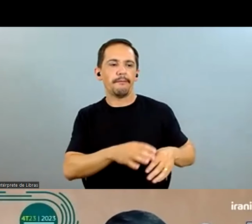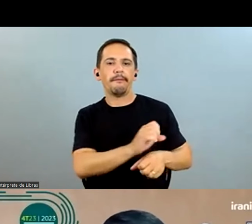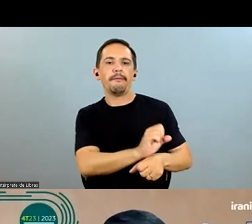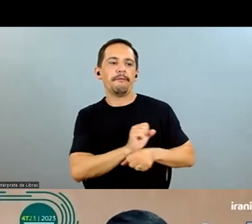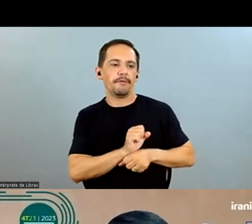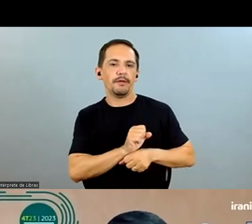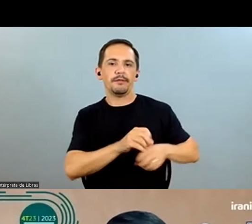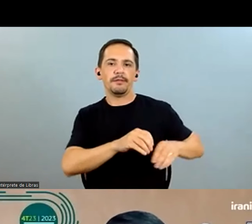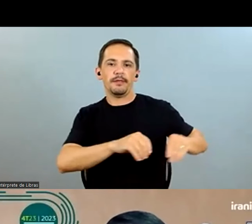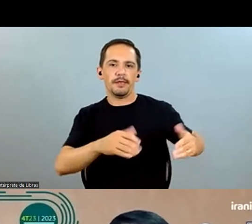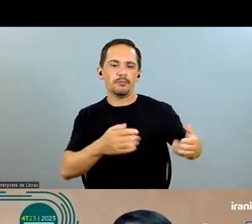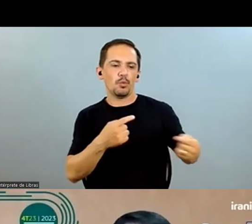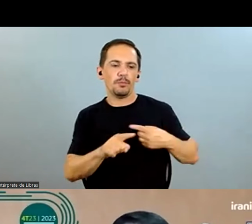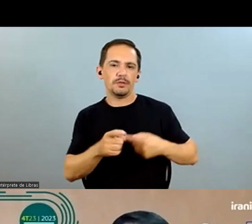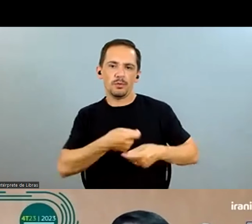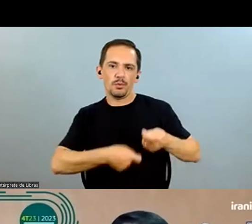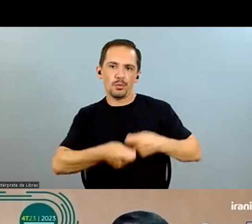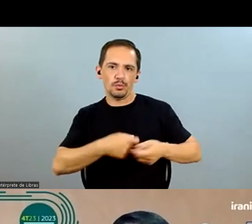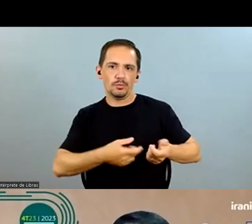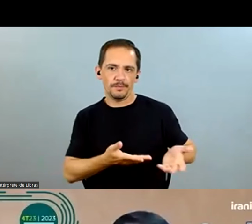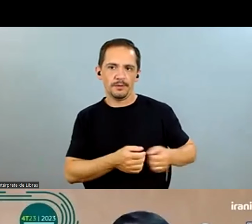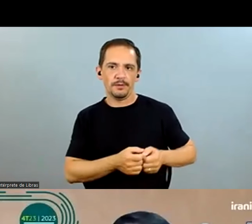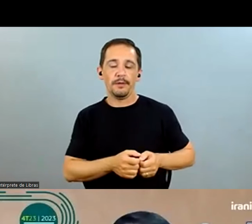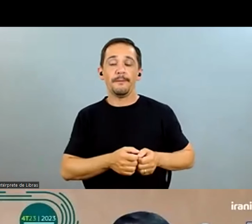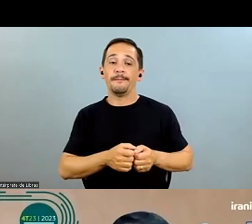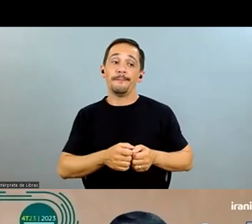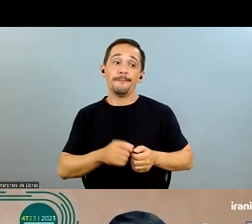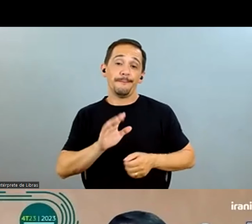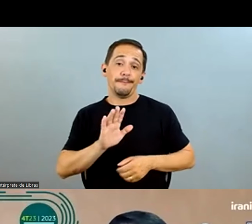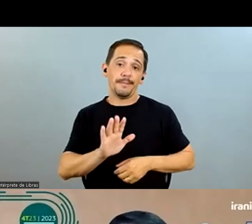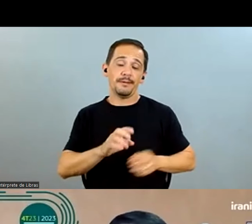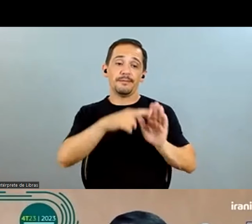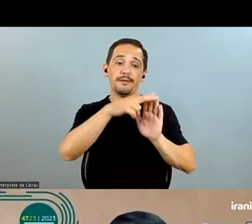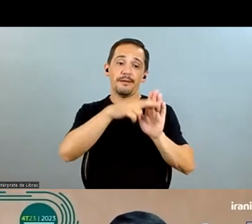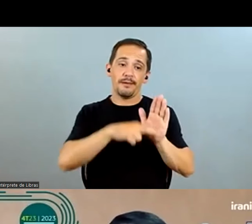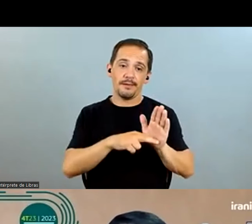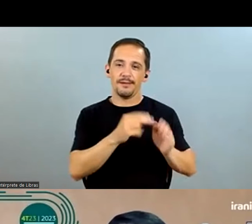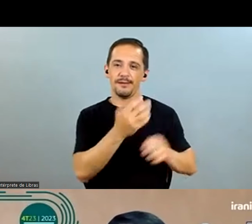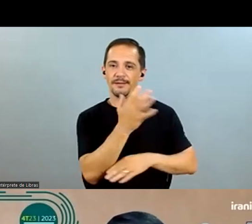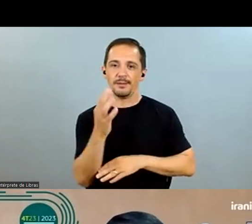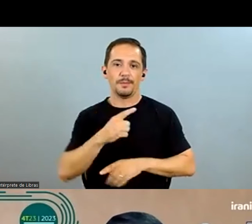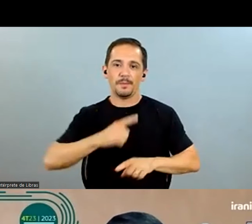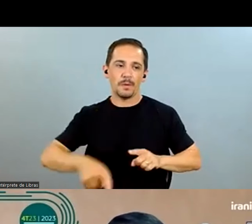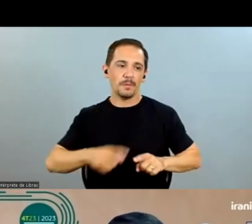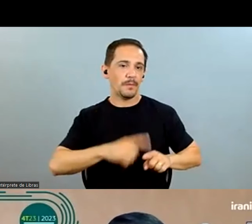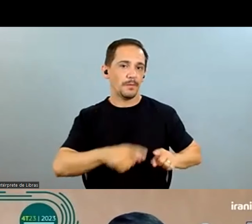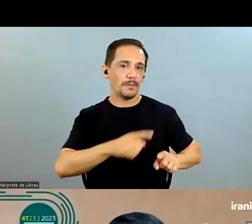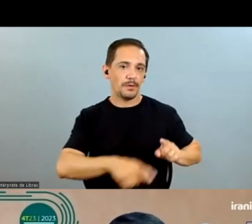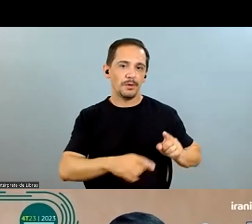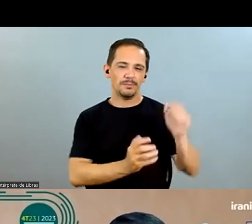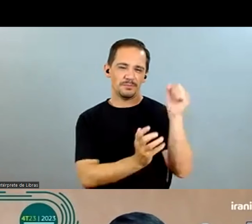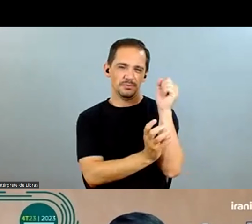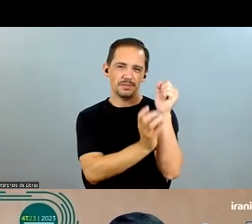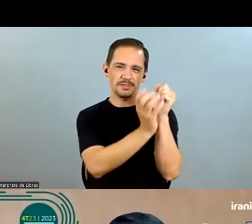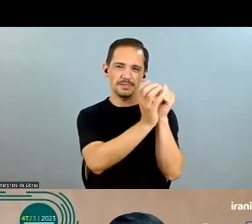Core porém dada várias restrições ambientais que tem de Dunas e outras coisas esse esse esses terrenos